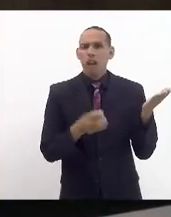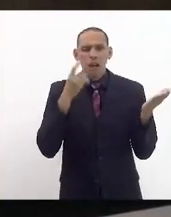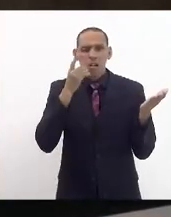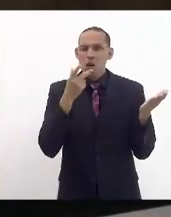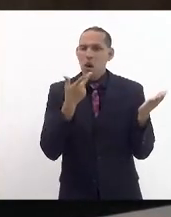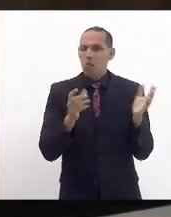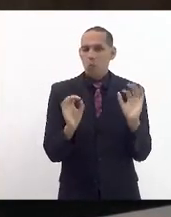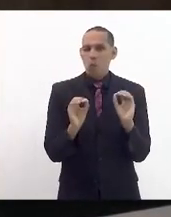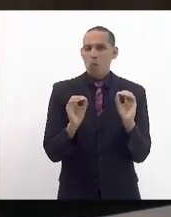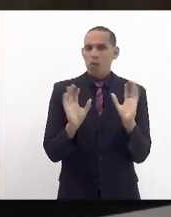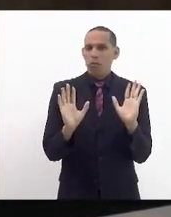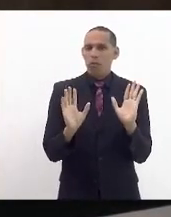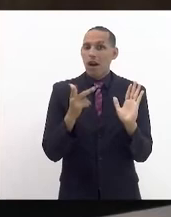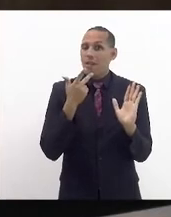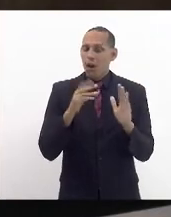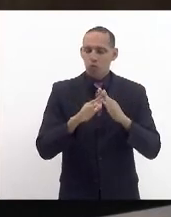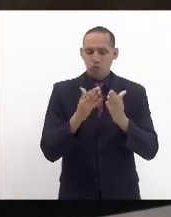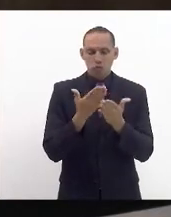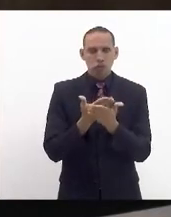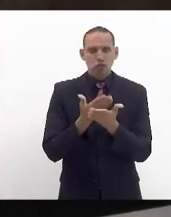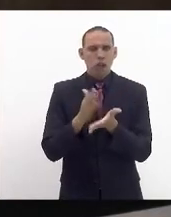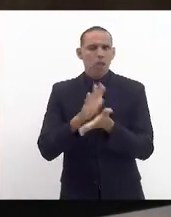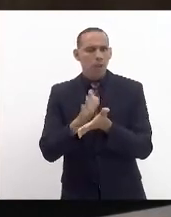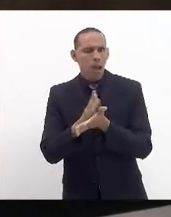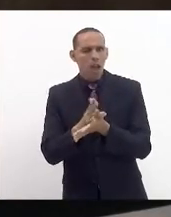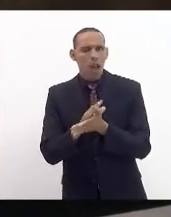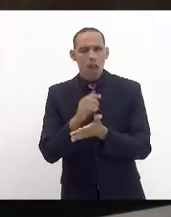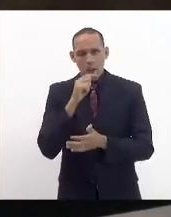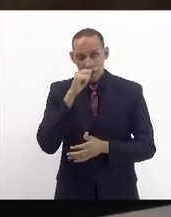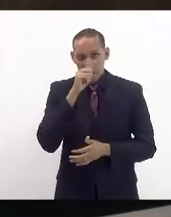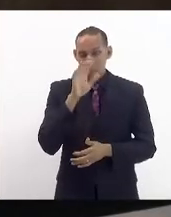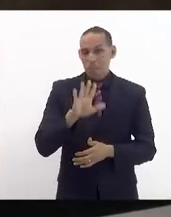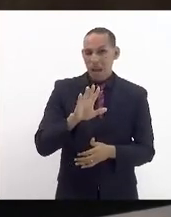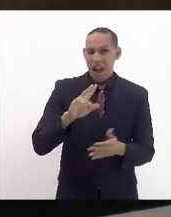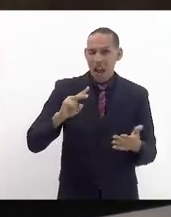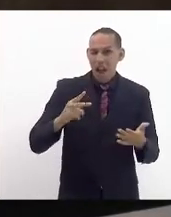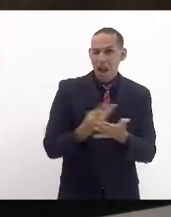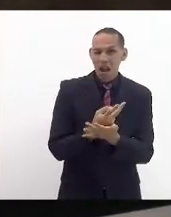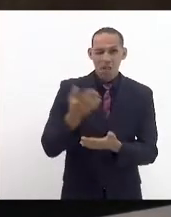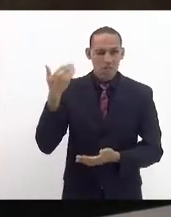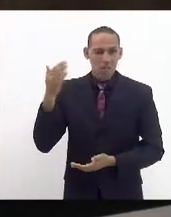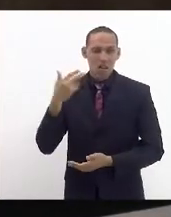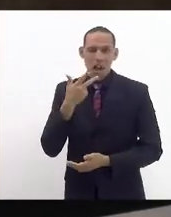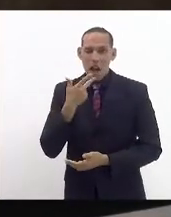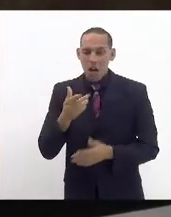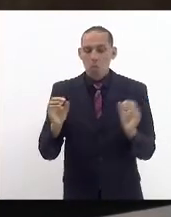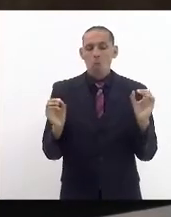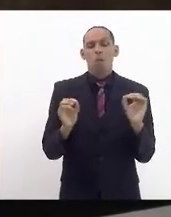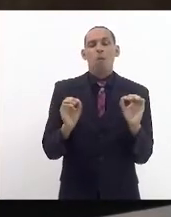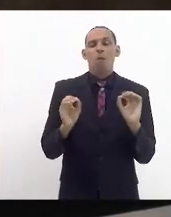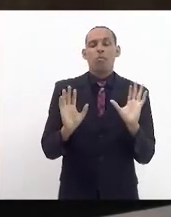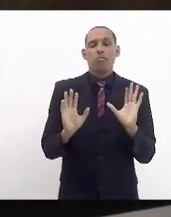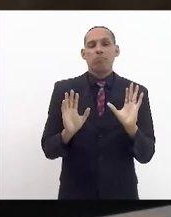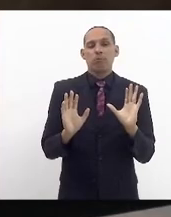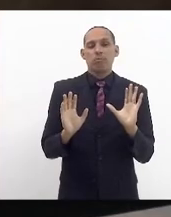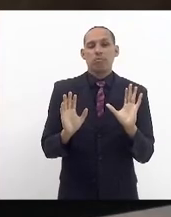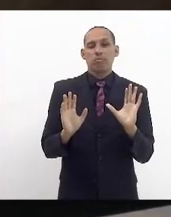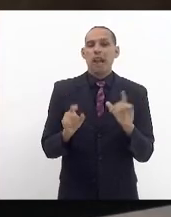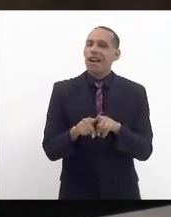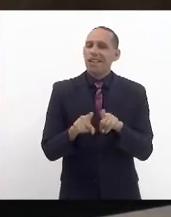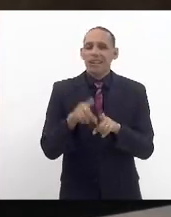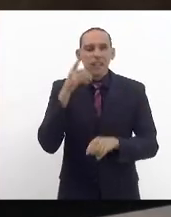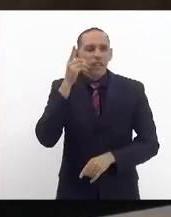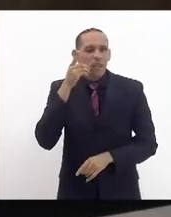deputada. Ela falou da escola de samba, mas desse episódio lamentável ela não falou. A deputada